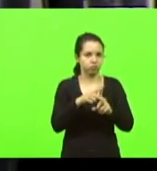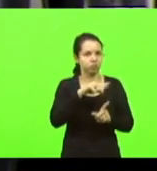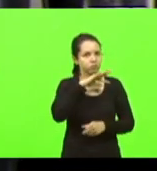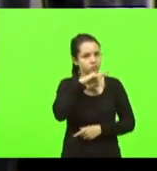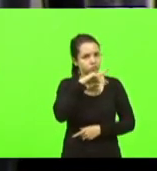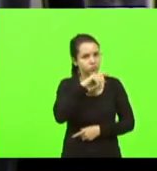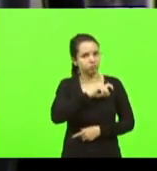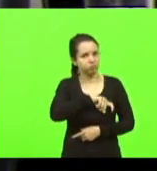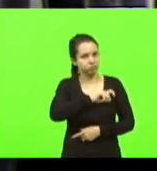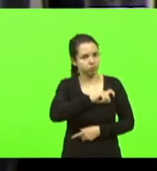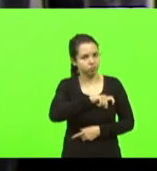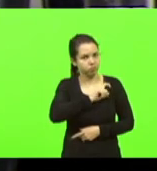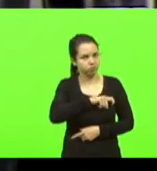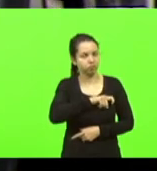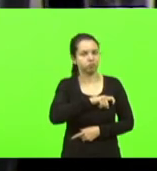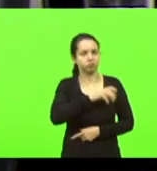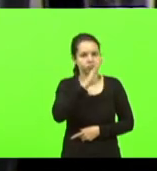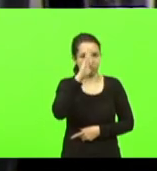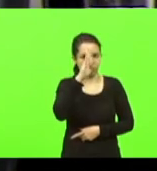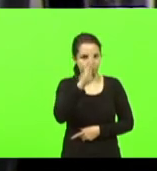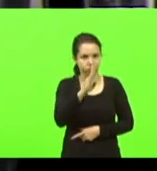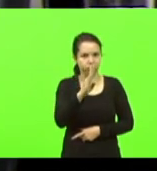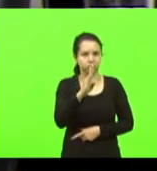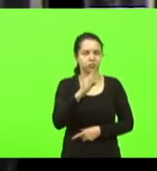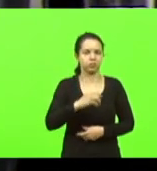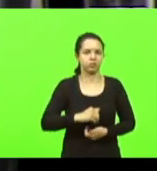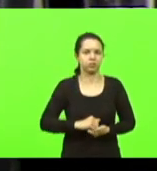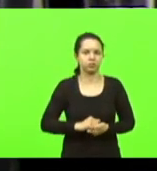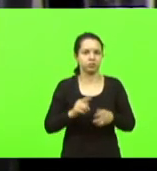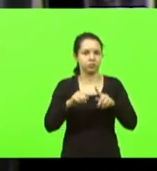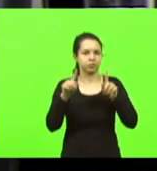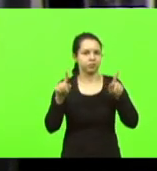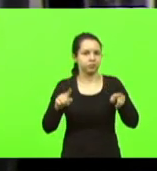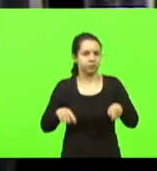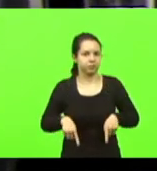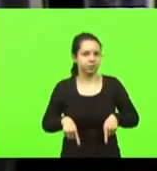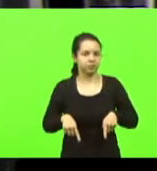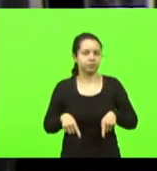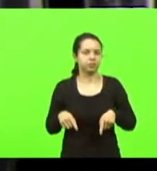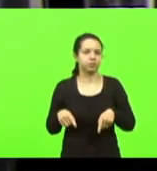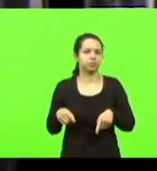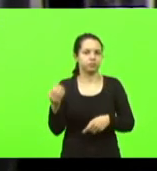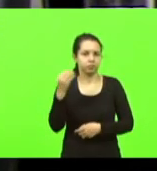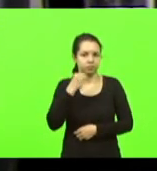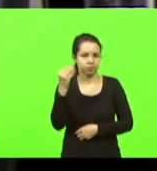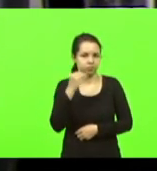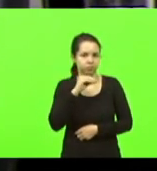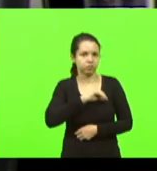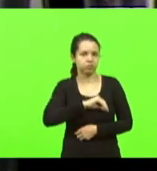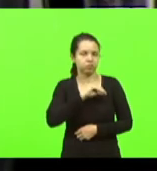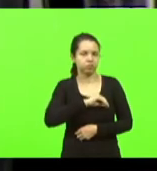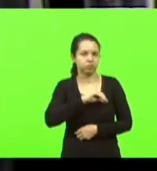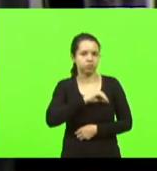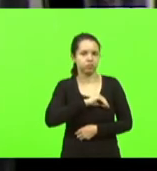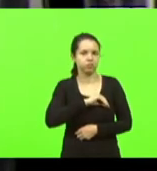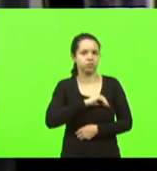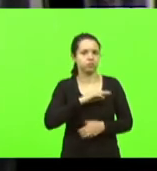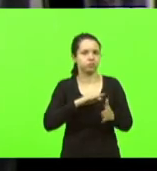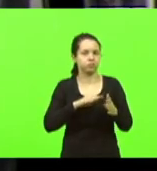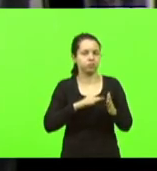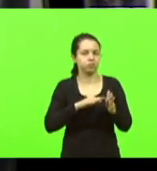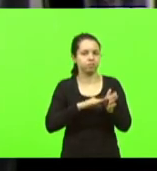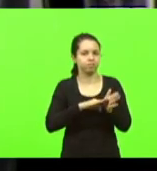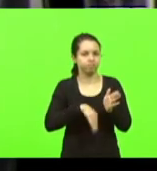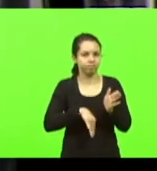perversa principalmente e com servidor mais fraco aquele que ganha menos de 6.400 reais é